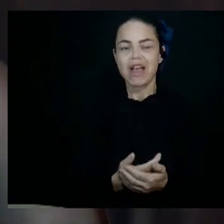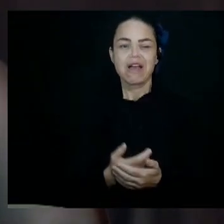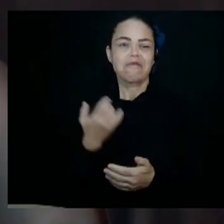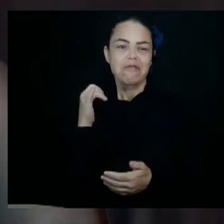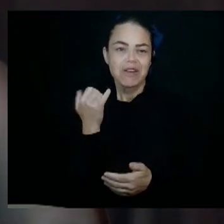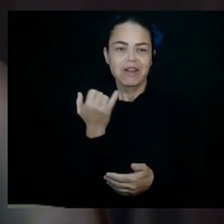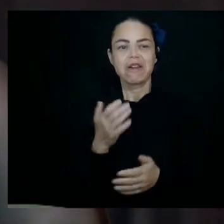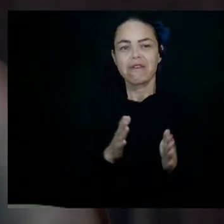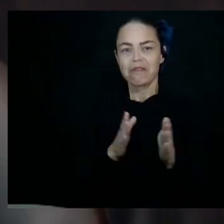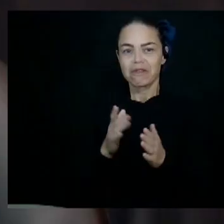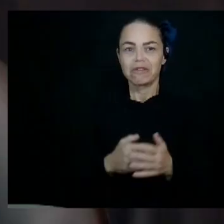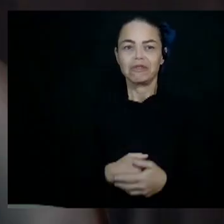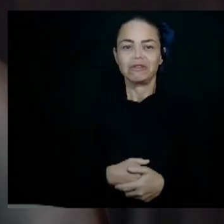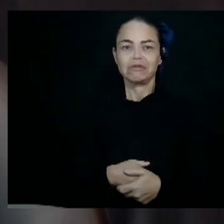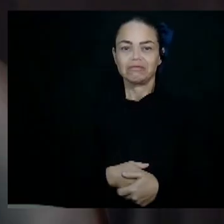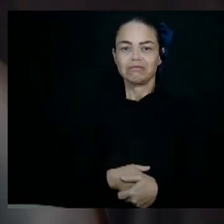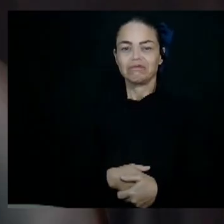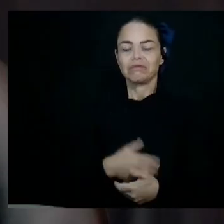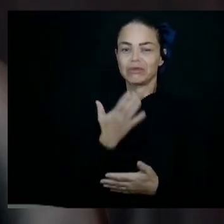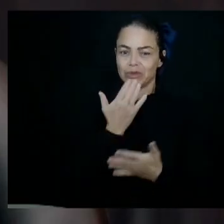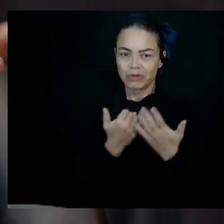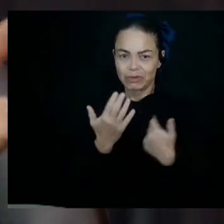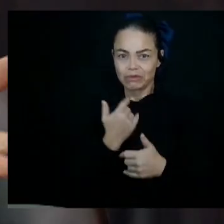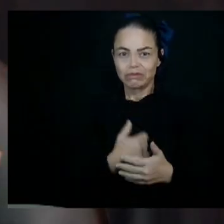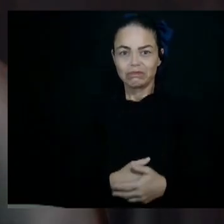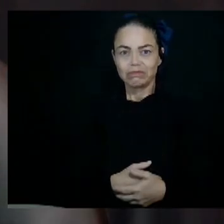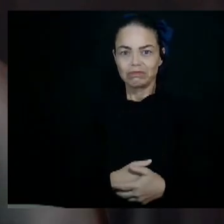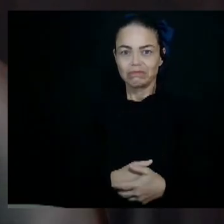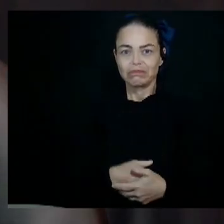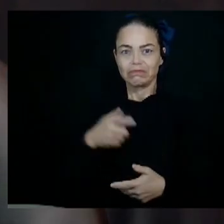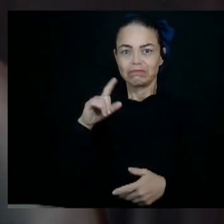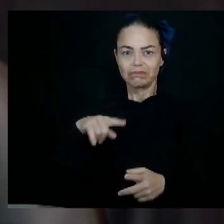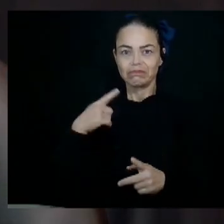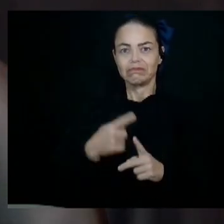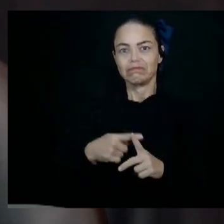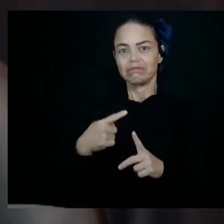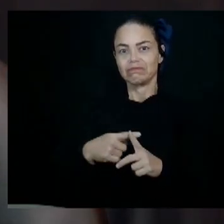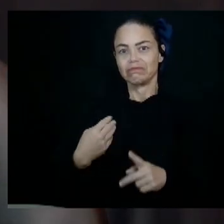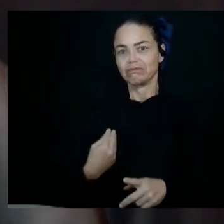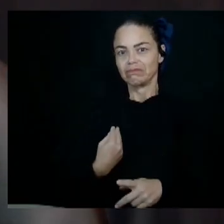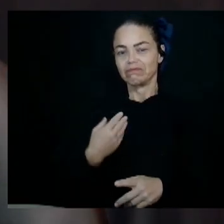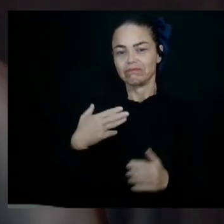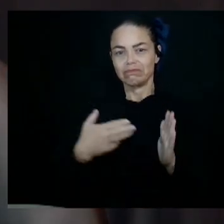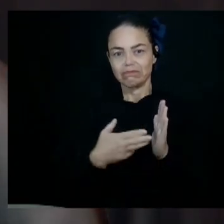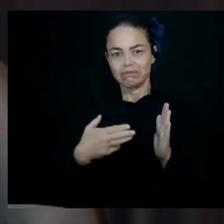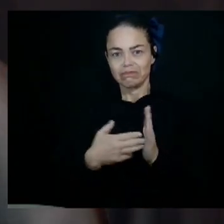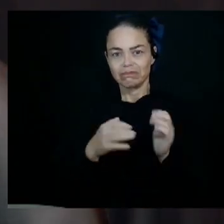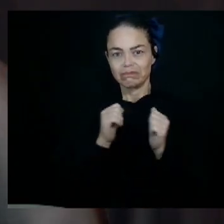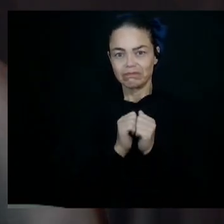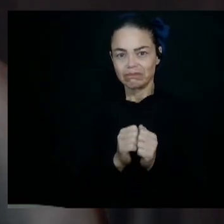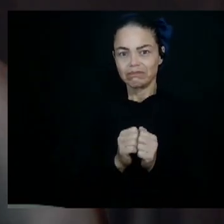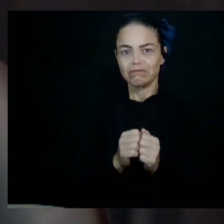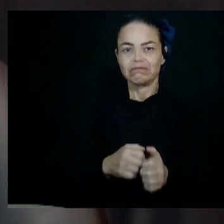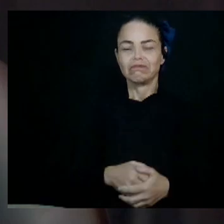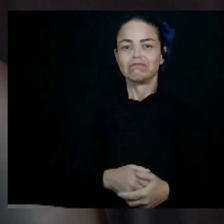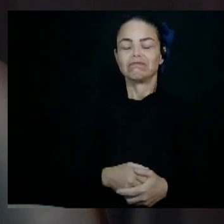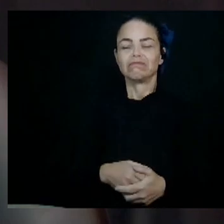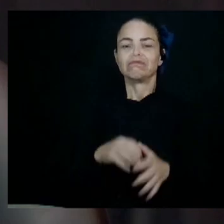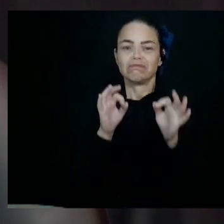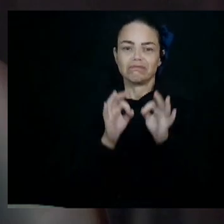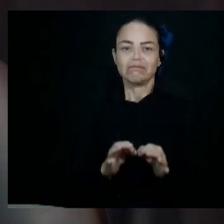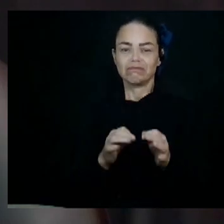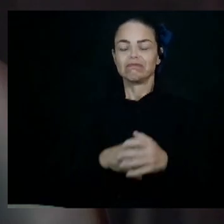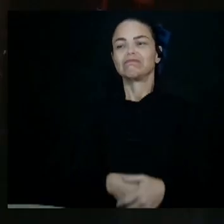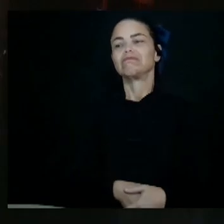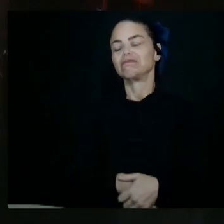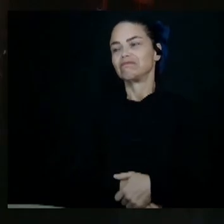momento, né? A alimentação é só mais um motivo para vocês estarem ali. Então, dá certo. Muito